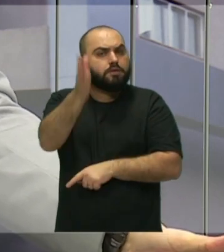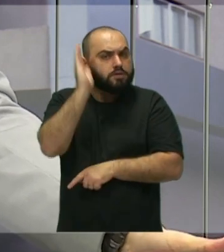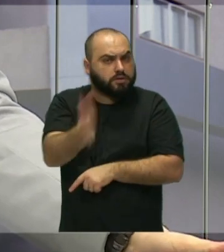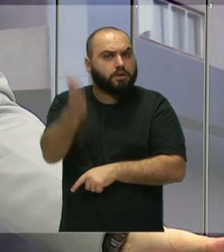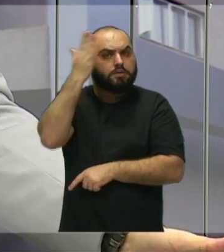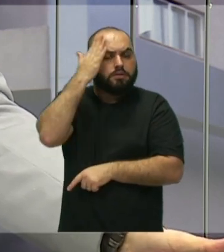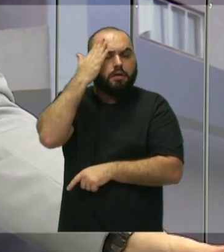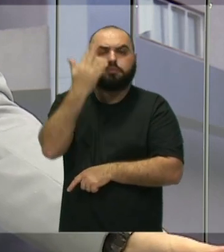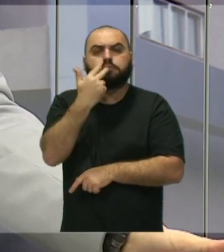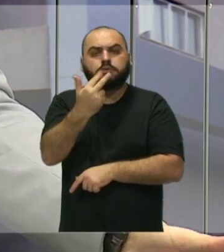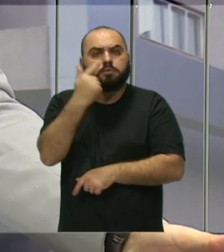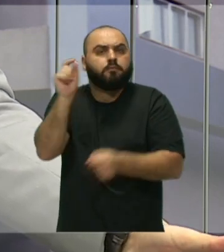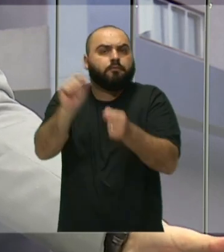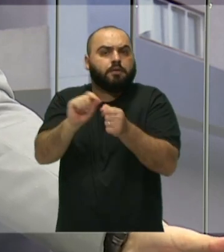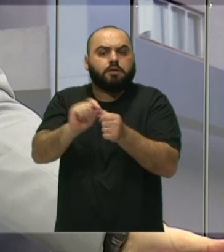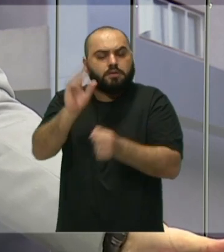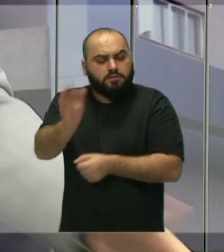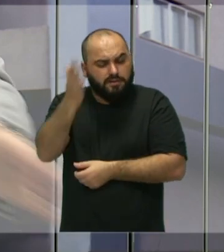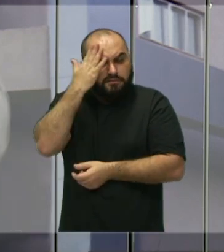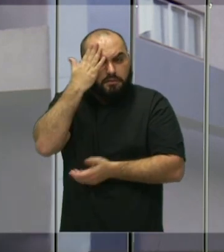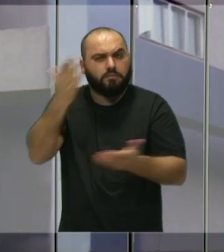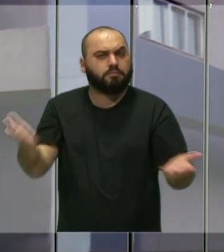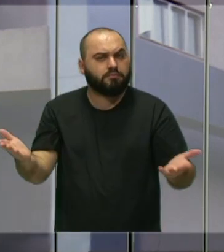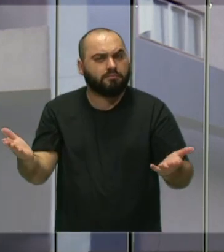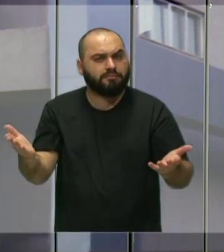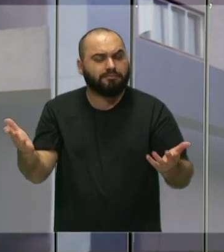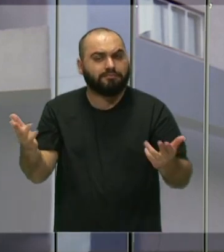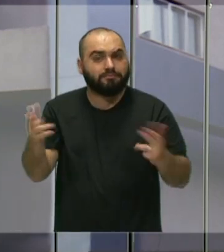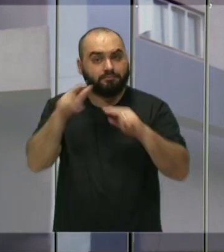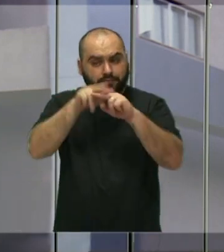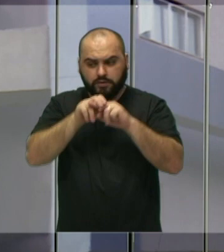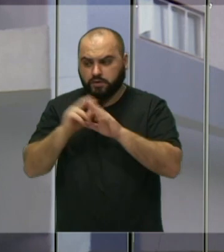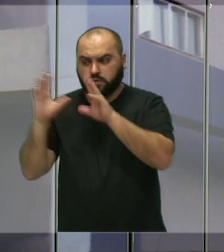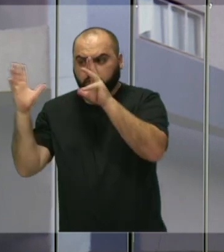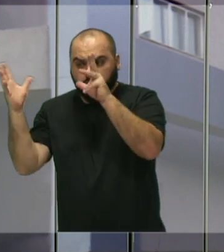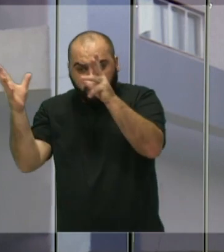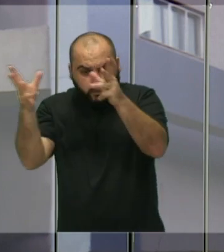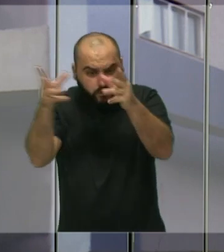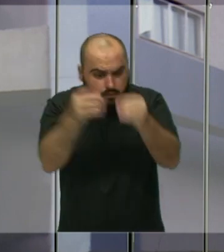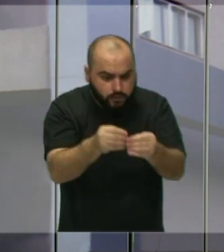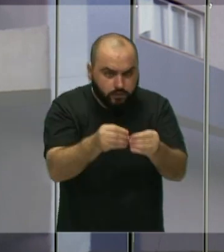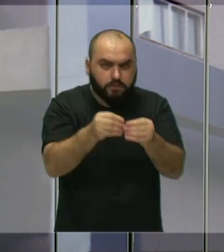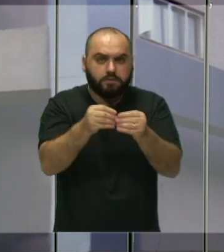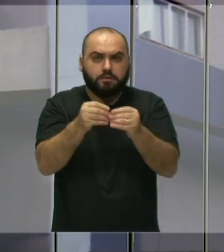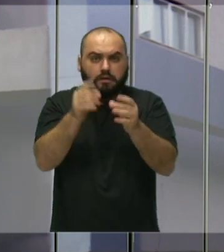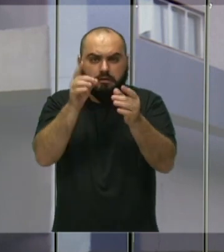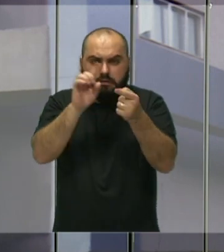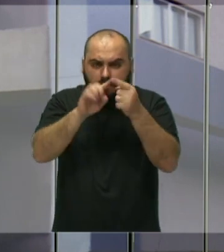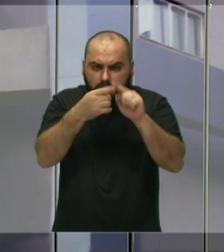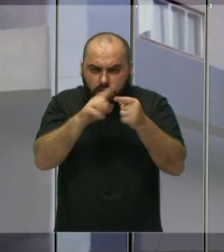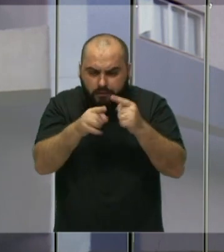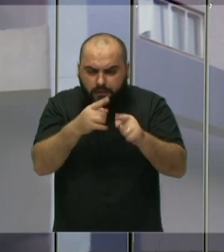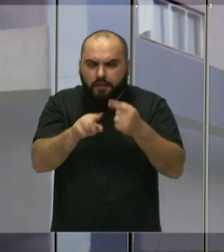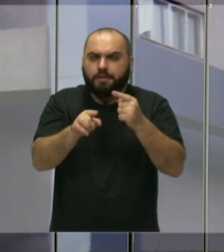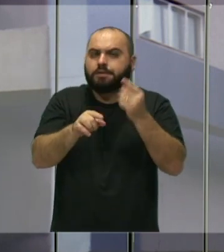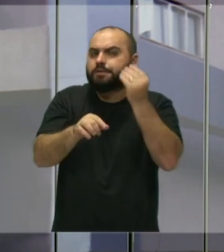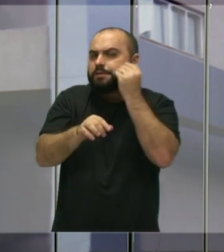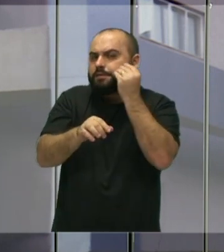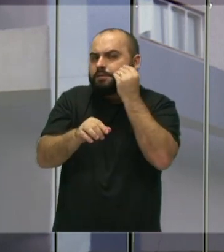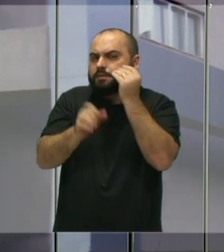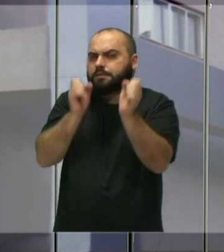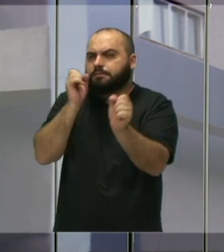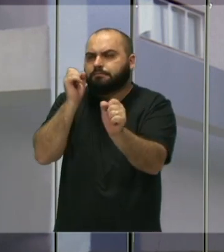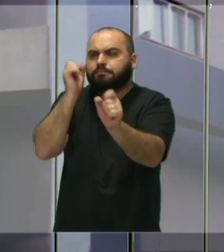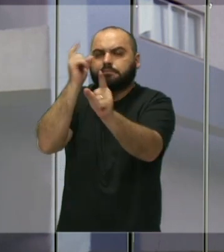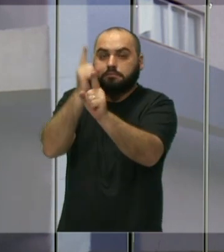ser feito, realizado. Então, tudo isso, essas medidas, nós estamos buscando adotar.